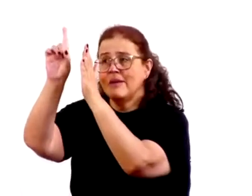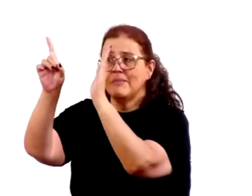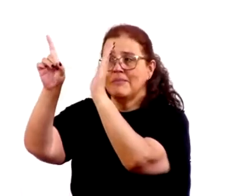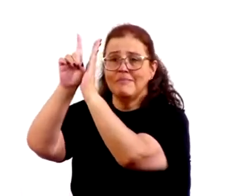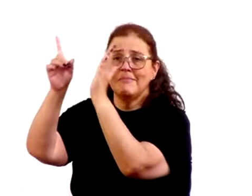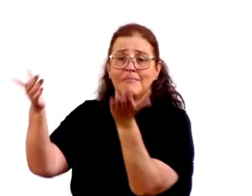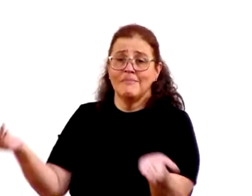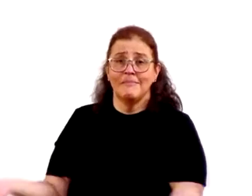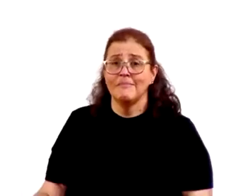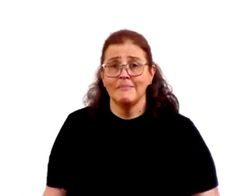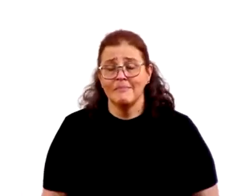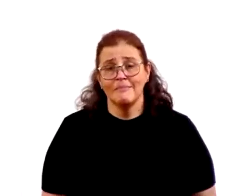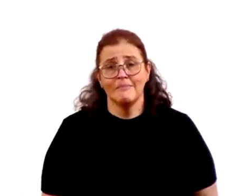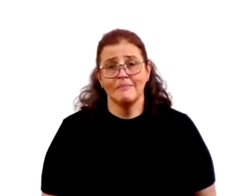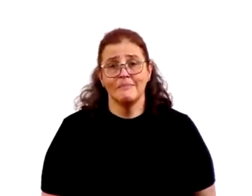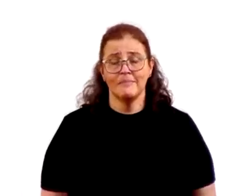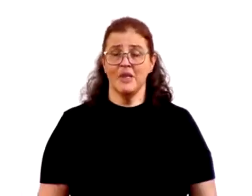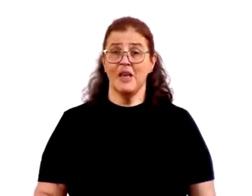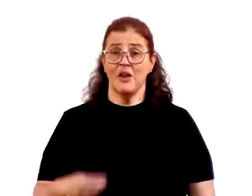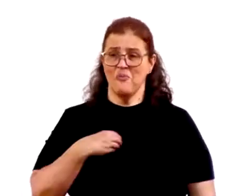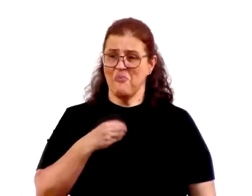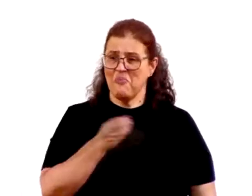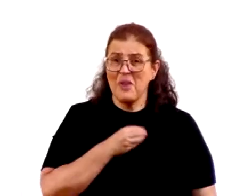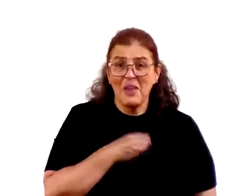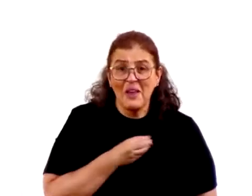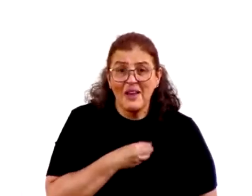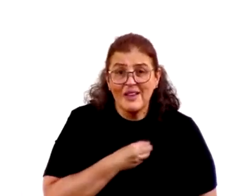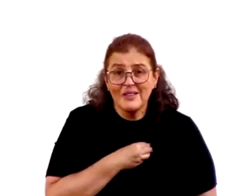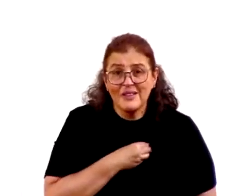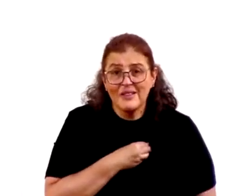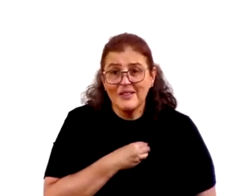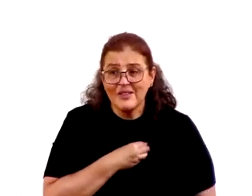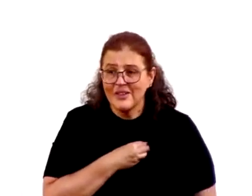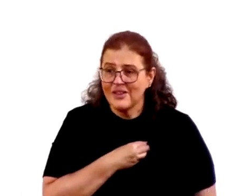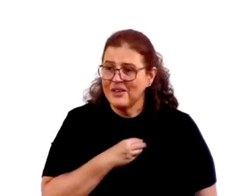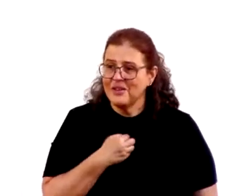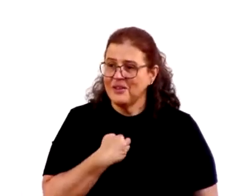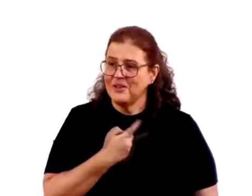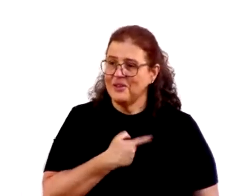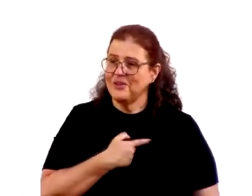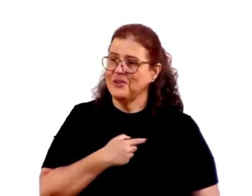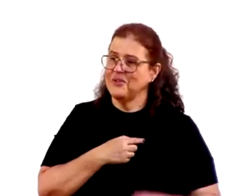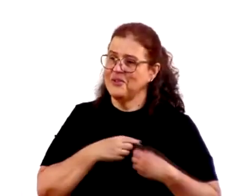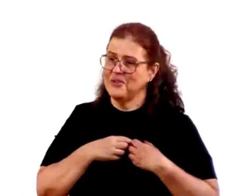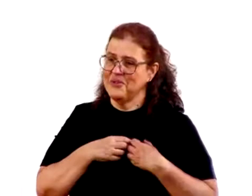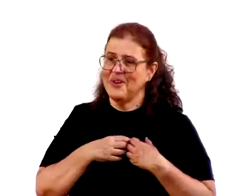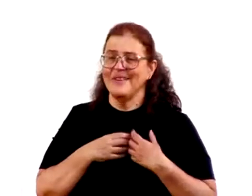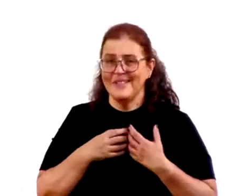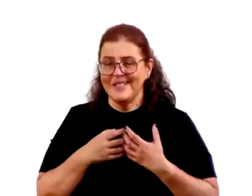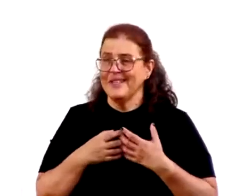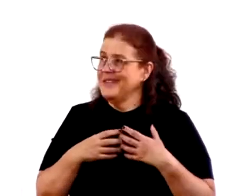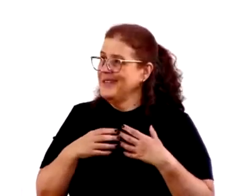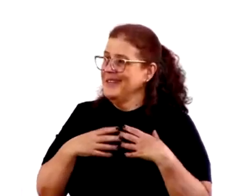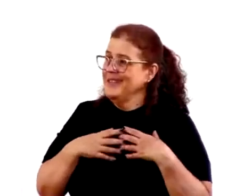O tamanho do nosso pecado faz crescer a ofensa à santidade de Deus.